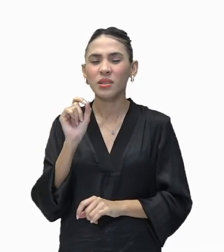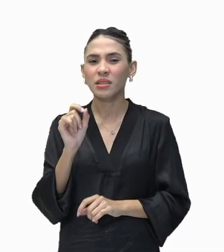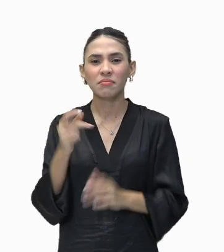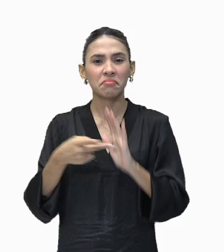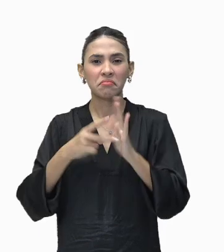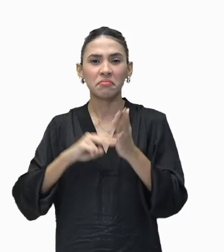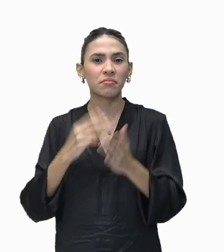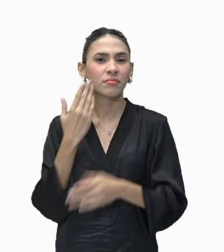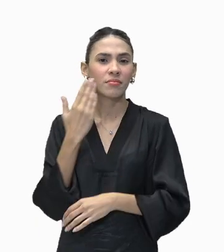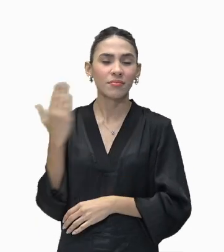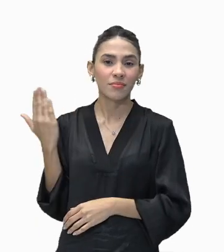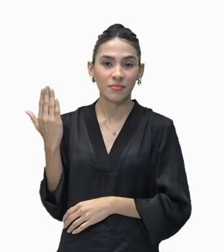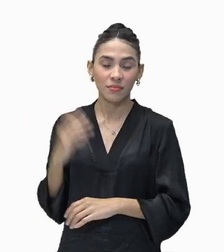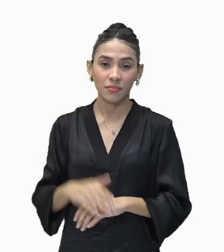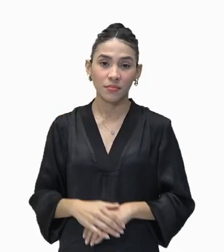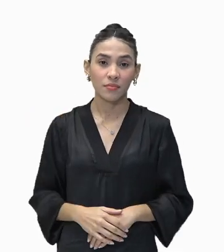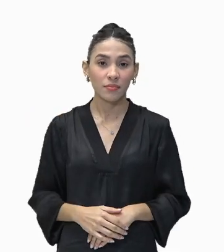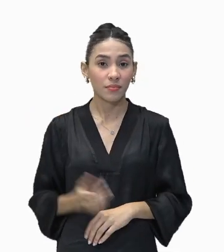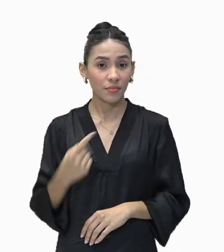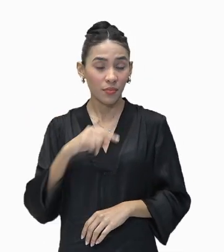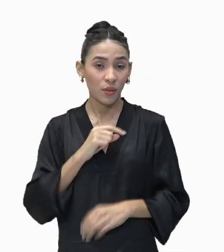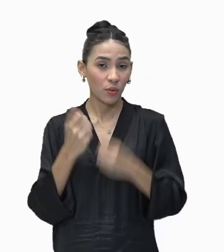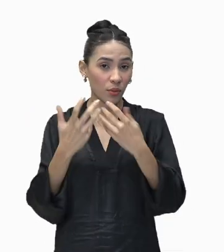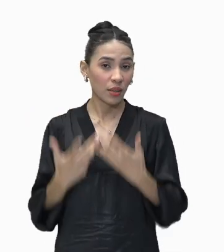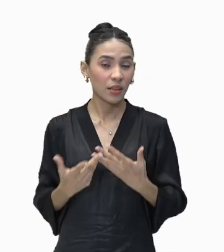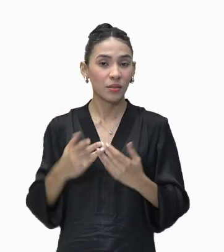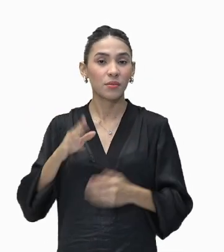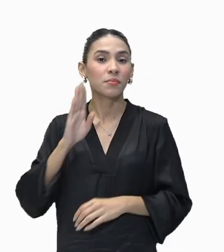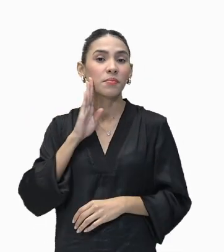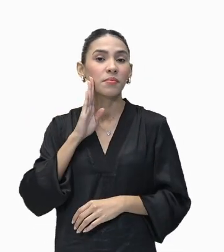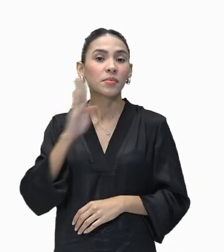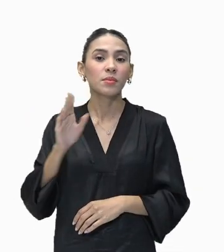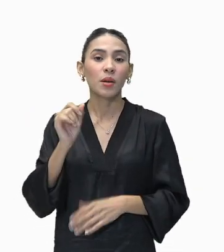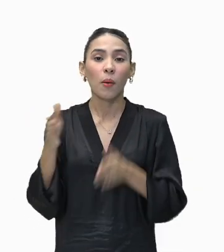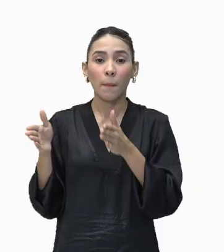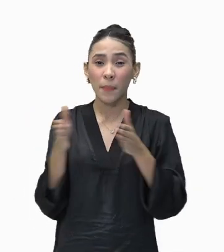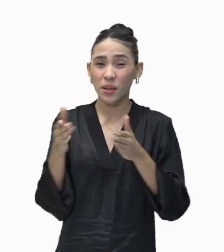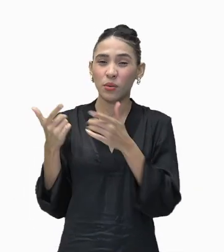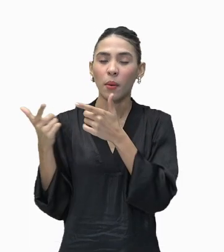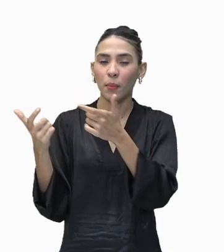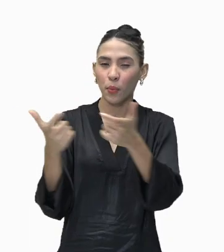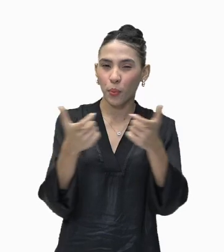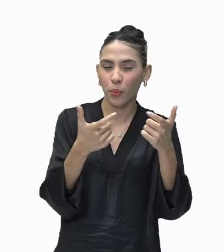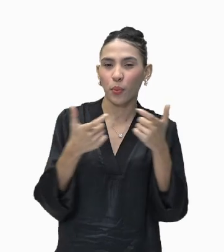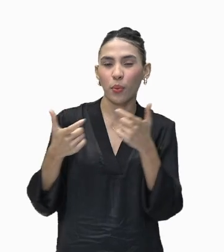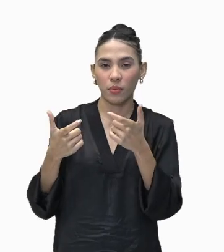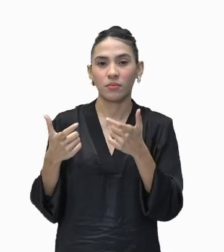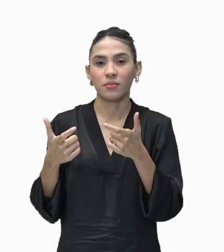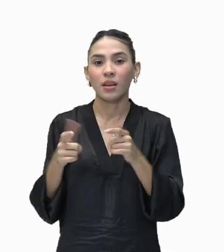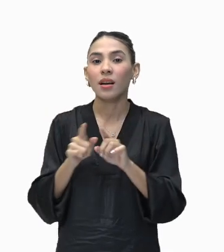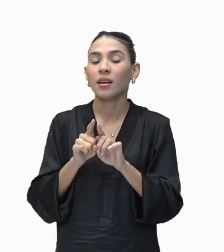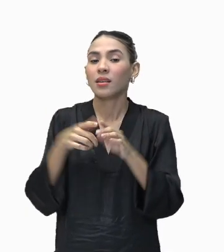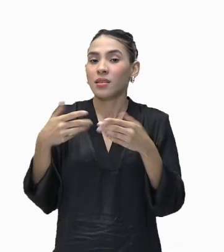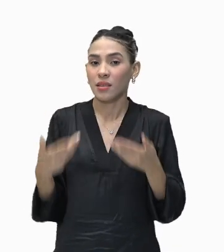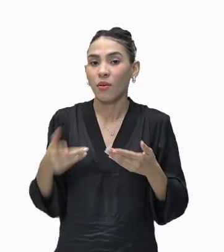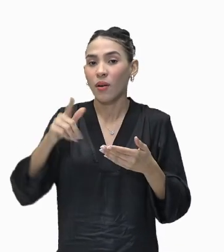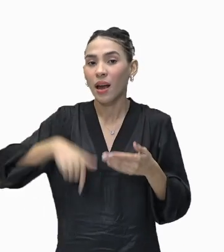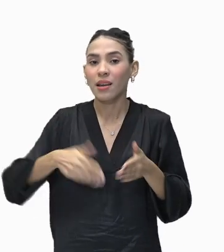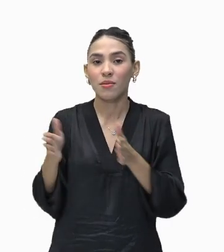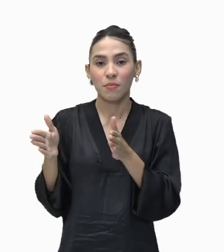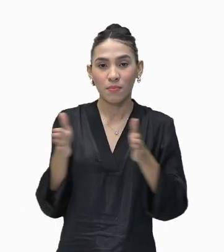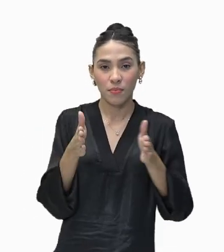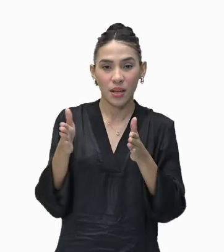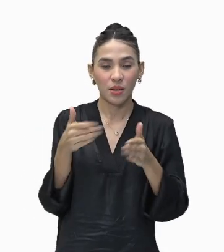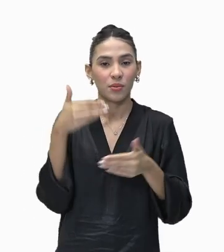fascismo? Gente, nós estamos falando justamente do chamado período entre guerras, não é? Então, é justamente durante